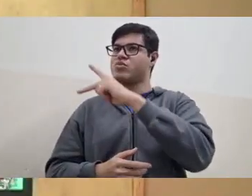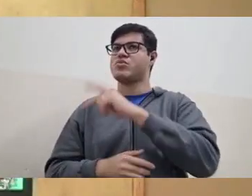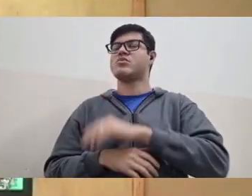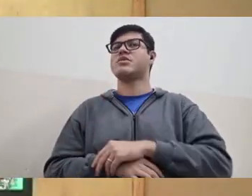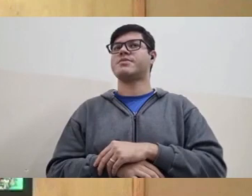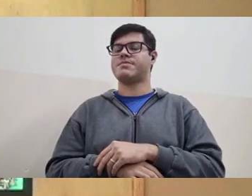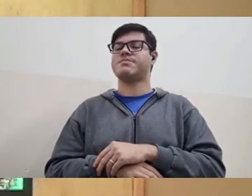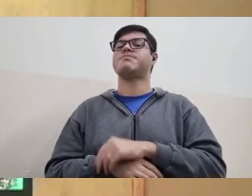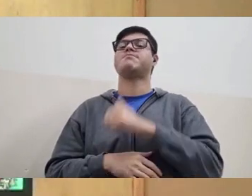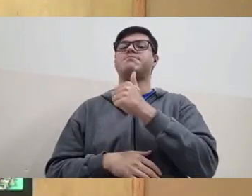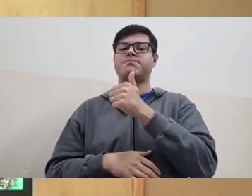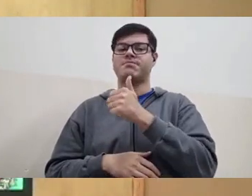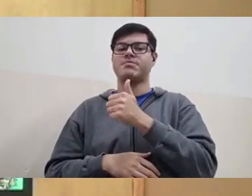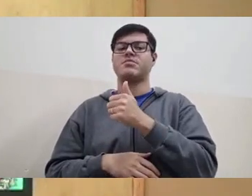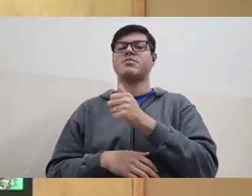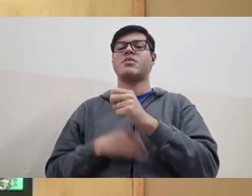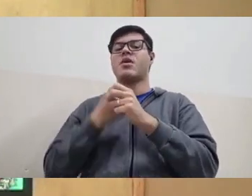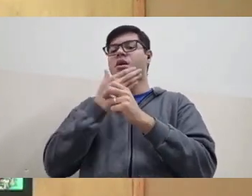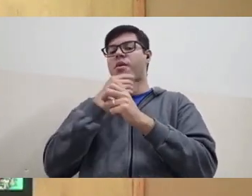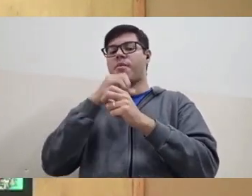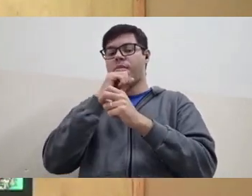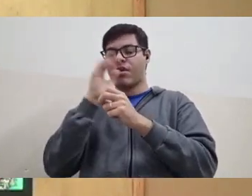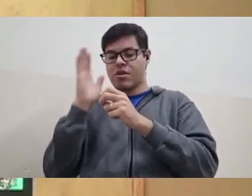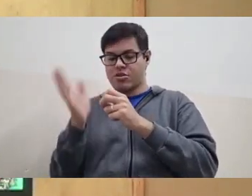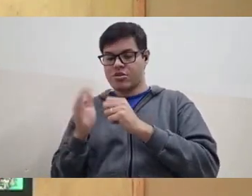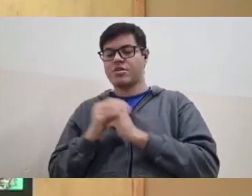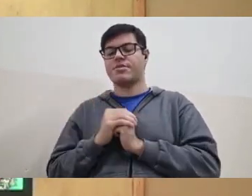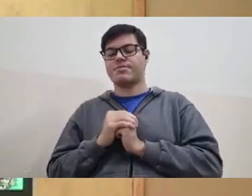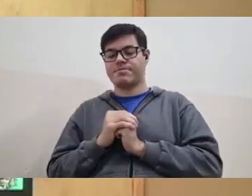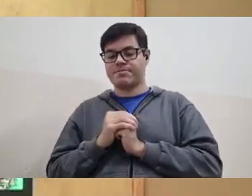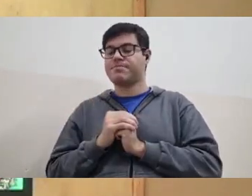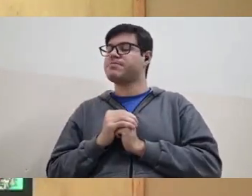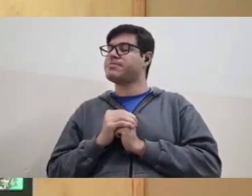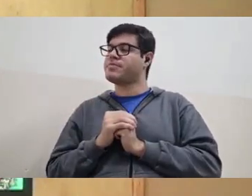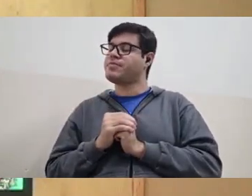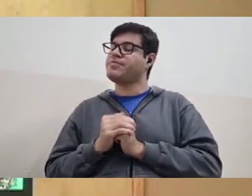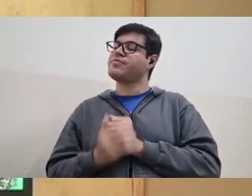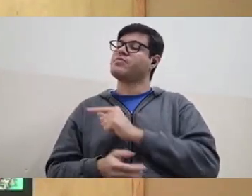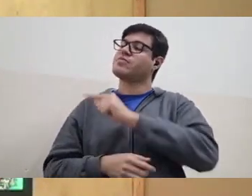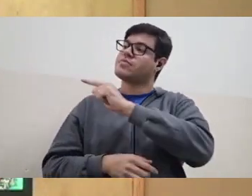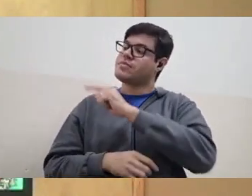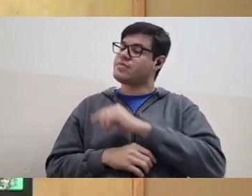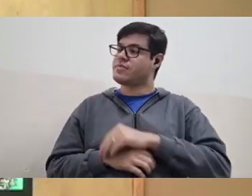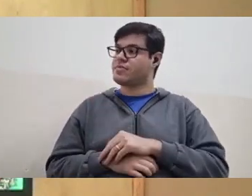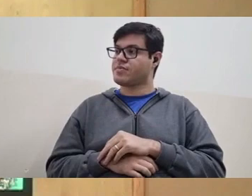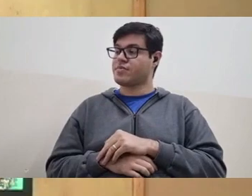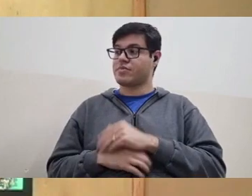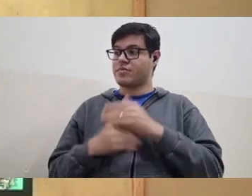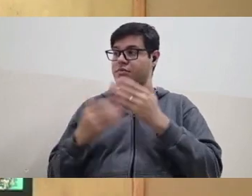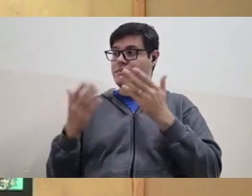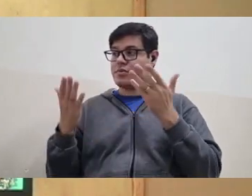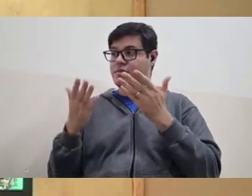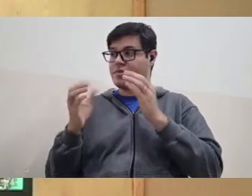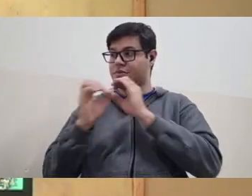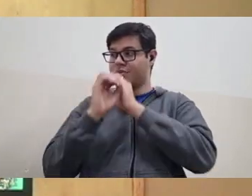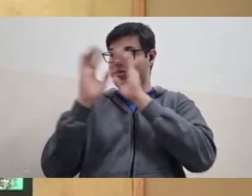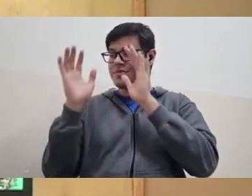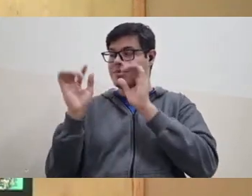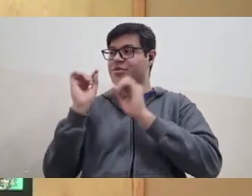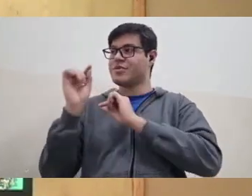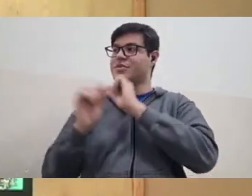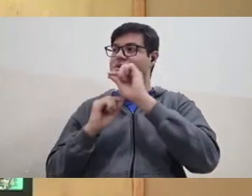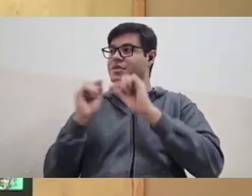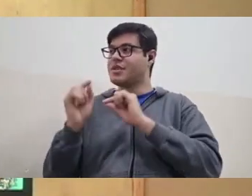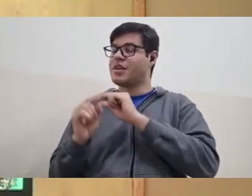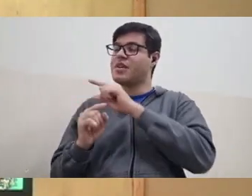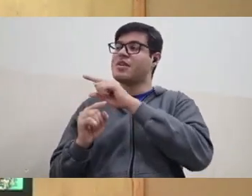A gente fala Joanita, não é? Juanita mesmo. Juanita. E é claro, a gente está aqui hoje não é para falar da família só, mas eu gosto